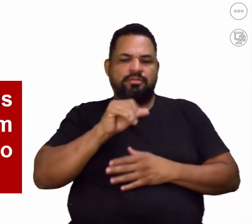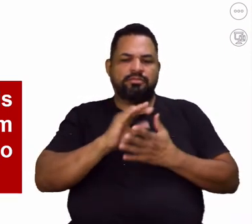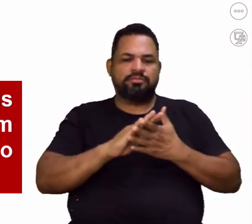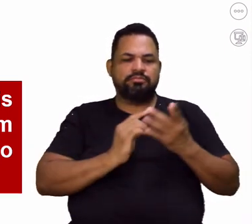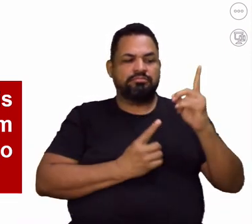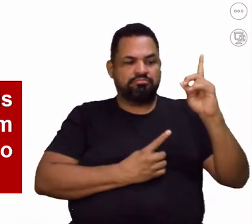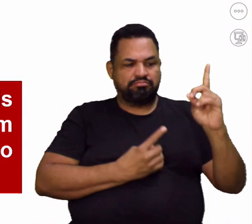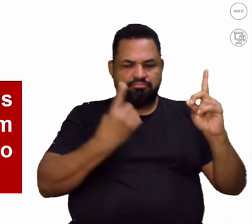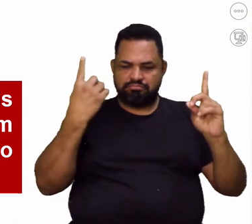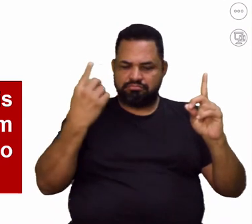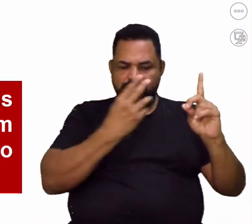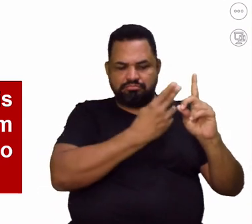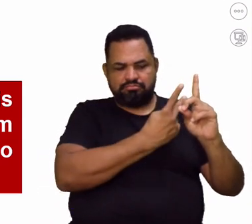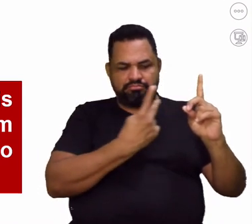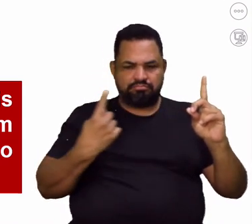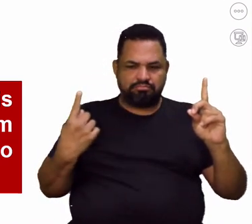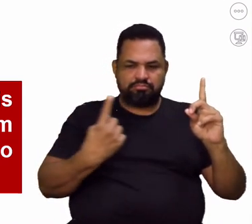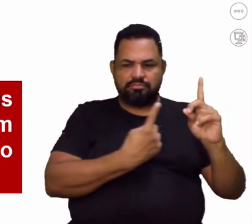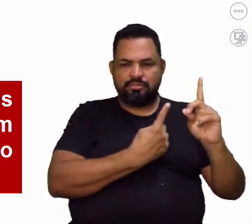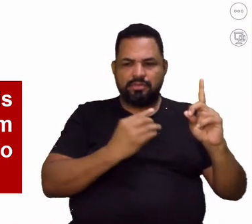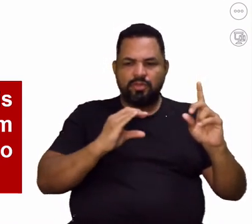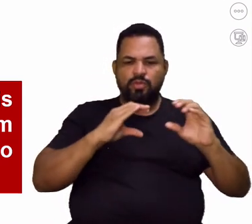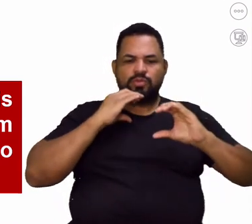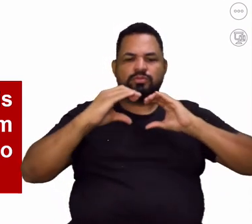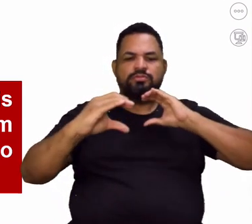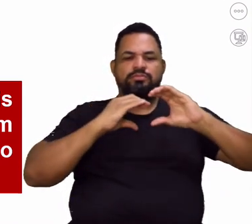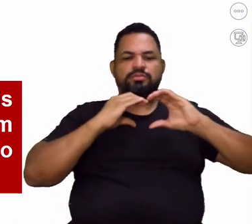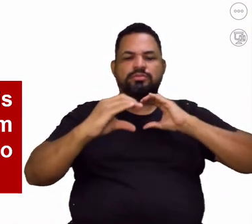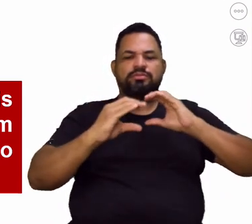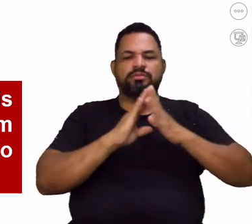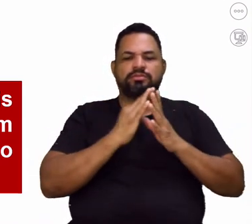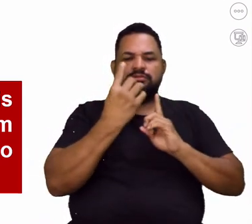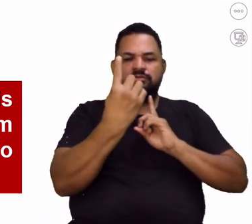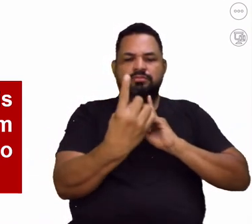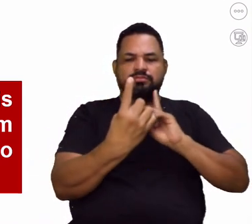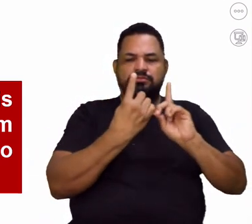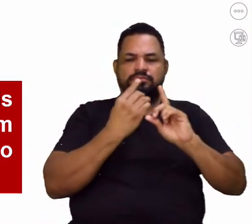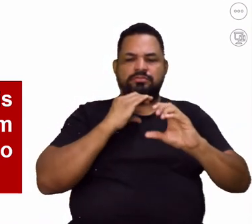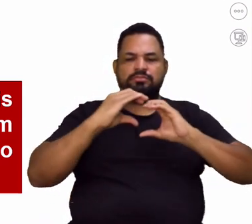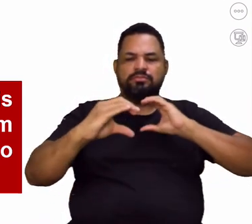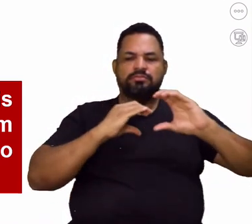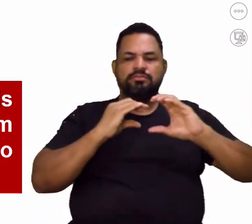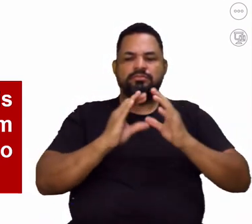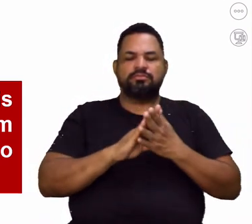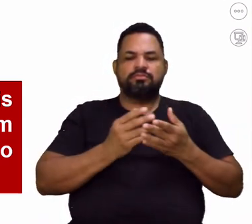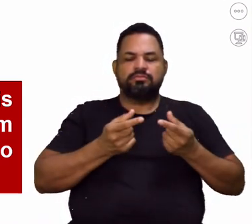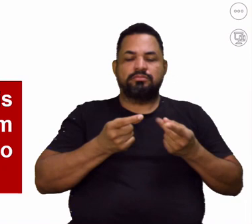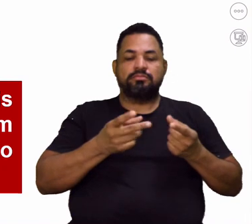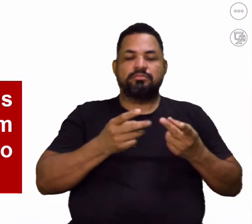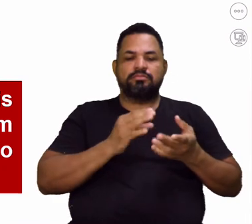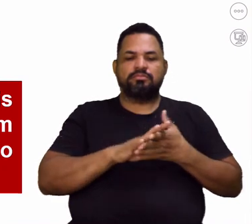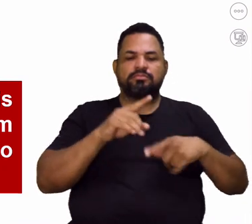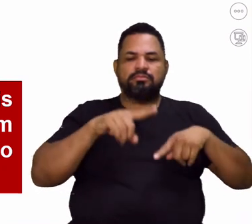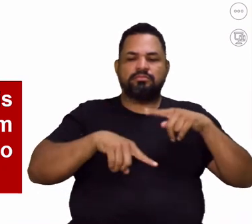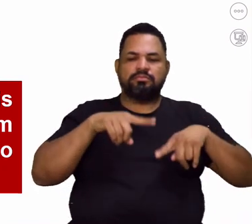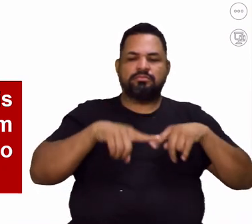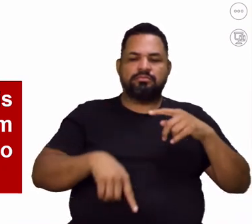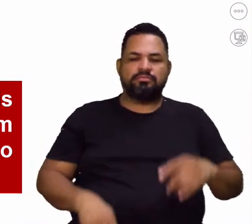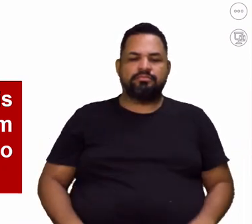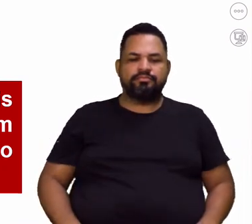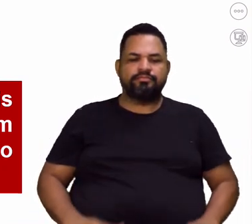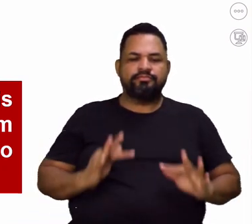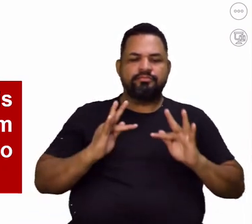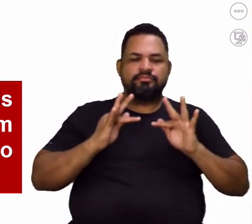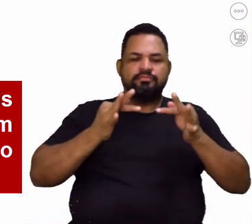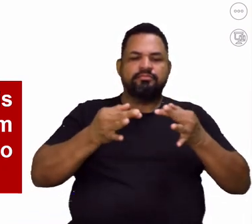emissor responsável de criar a propaganda para fazer aí essa função de vender o produto, tá certo? E, por